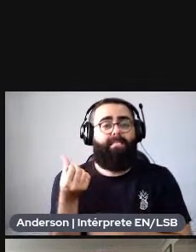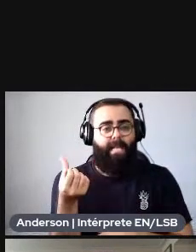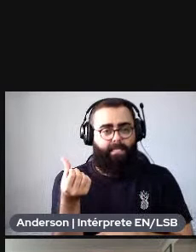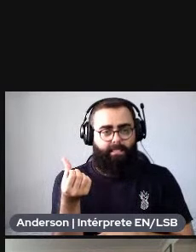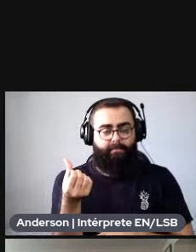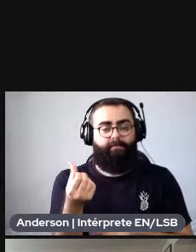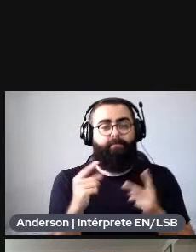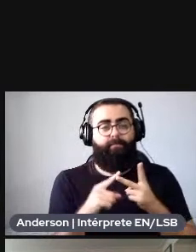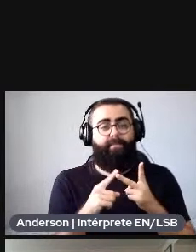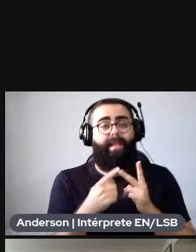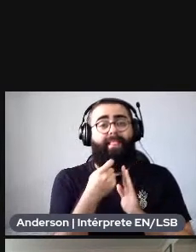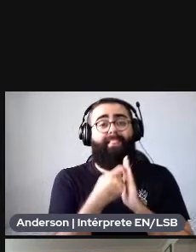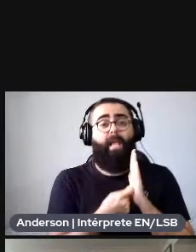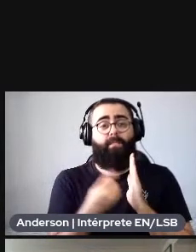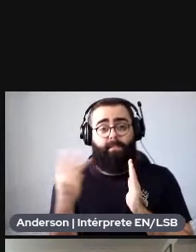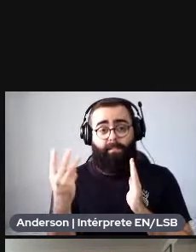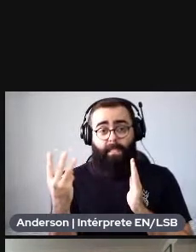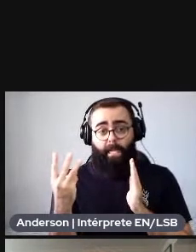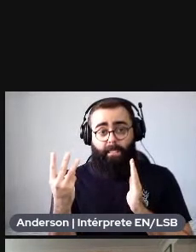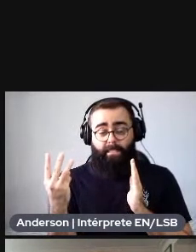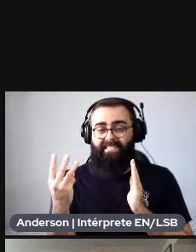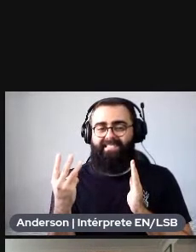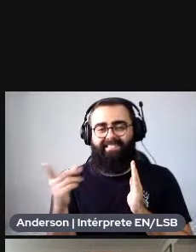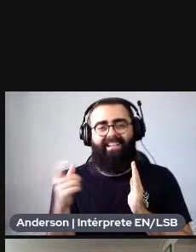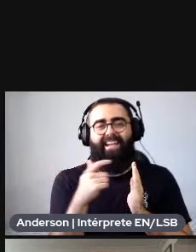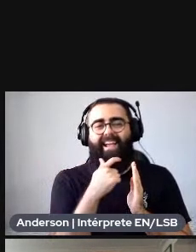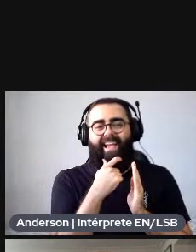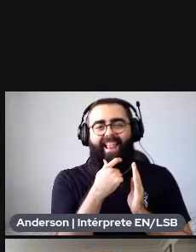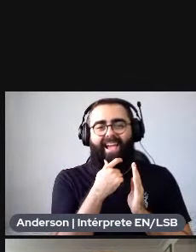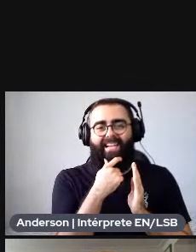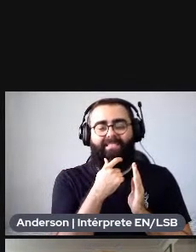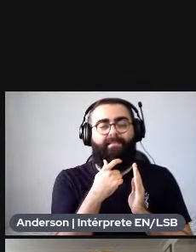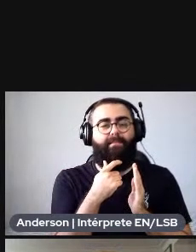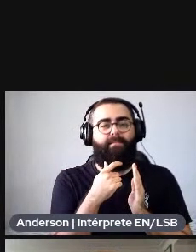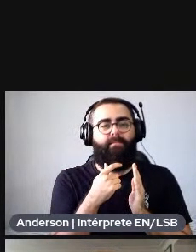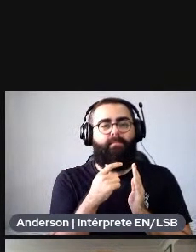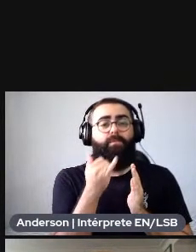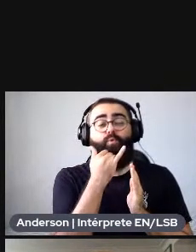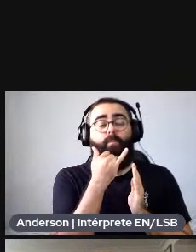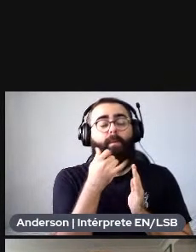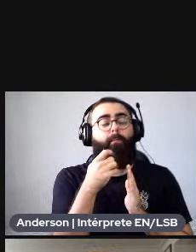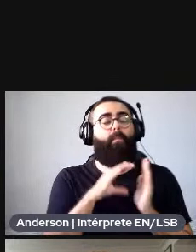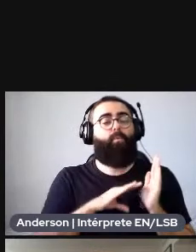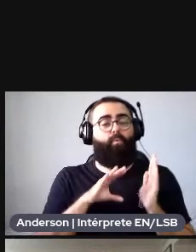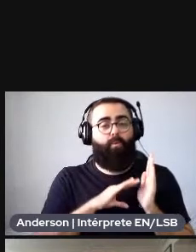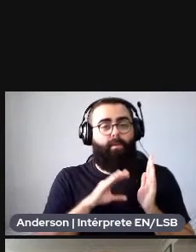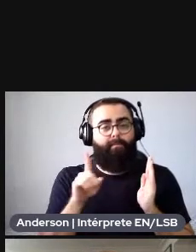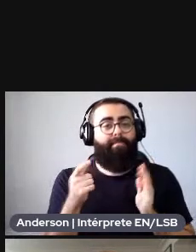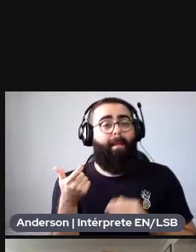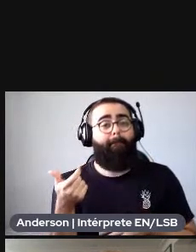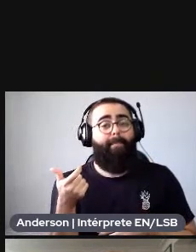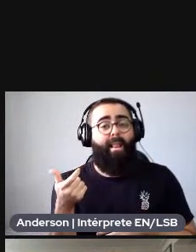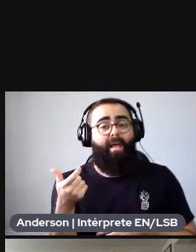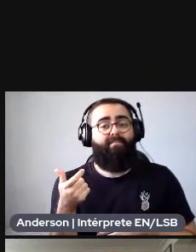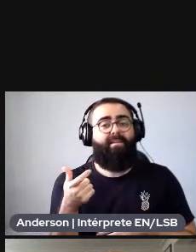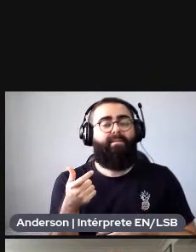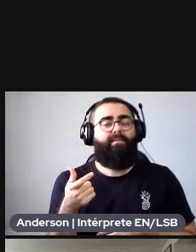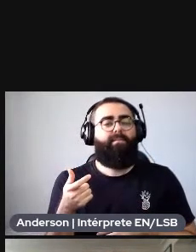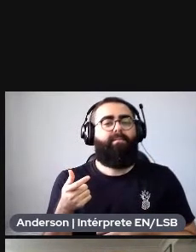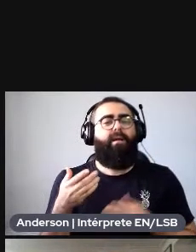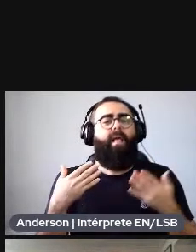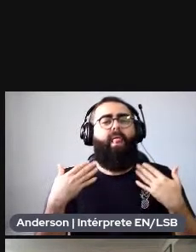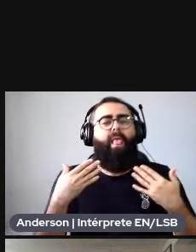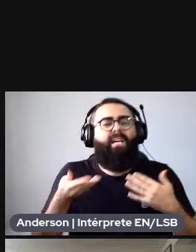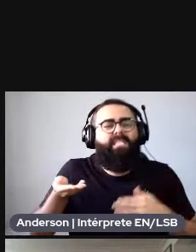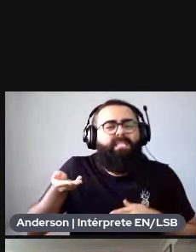exemplo do inglês, estamos a falar da palavra esquentador, que aparece 2 vezes, por exemplo, mas que